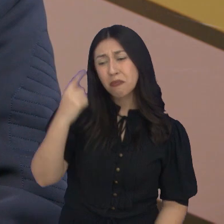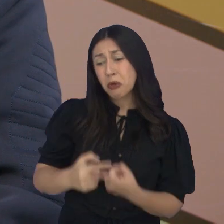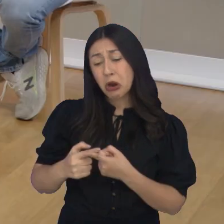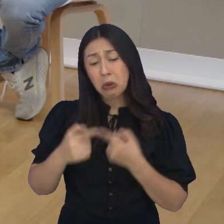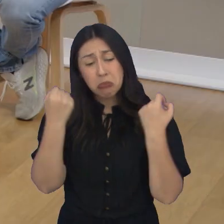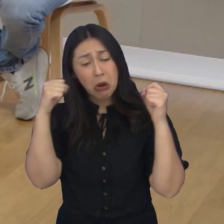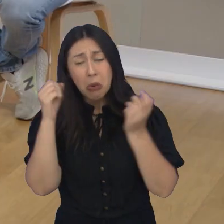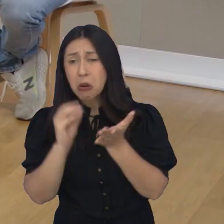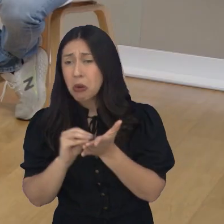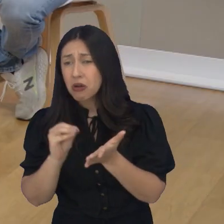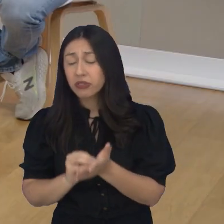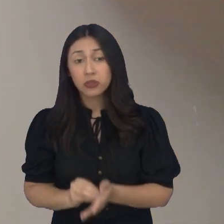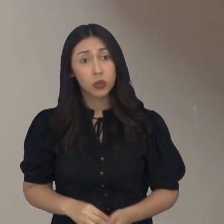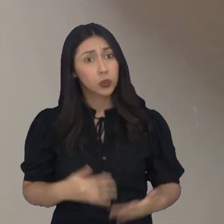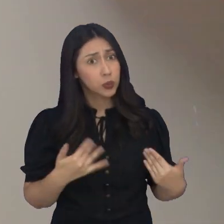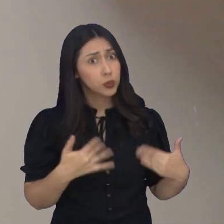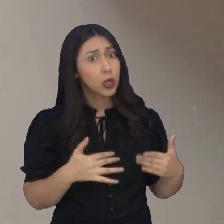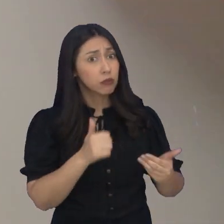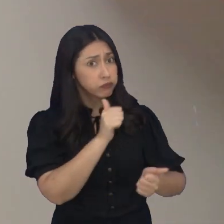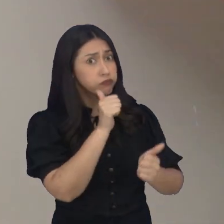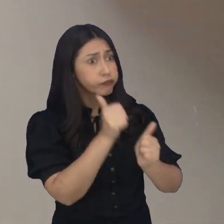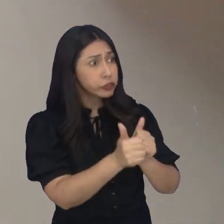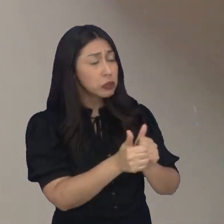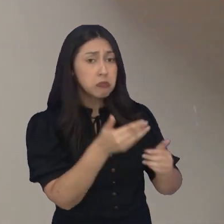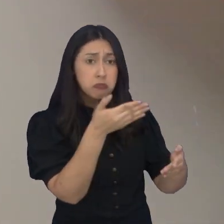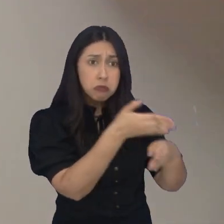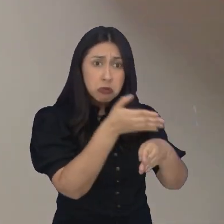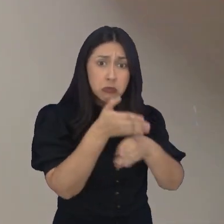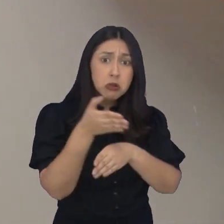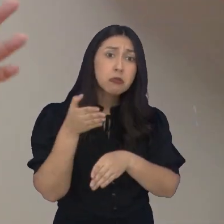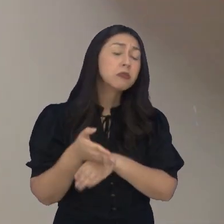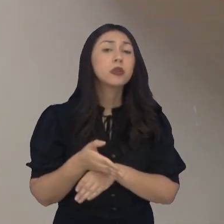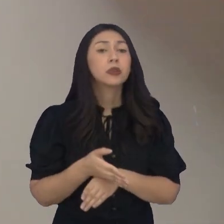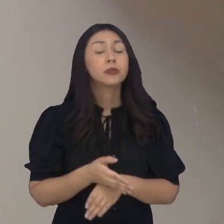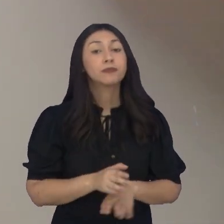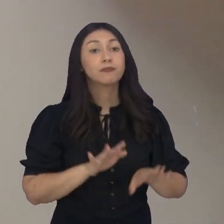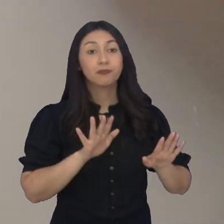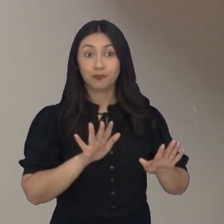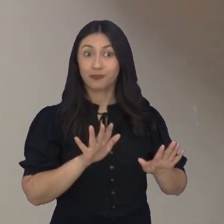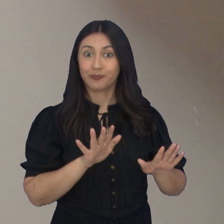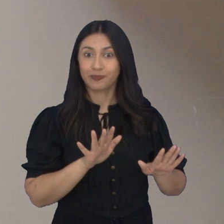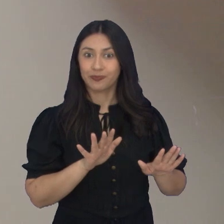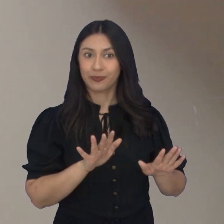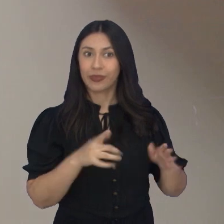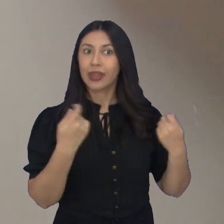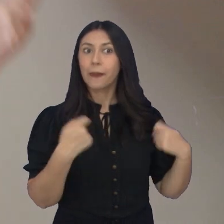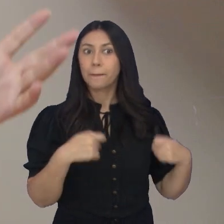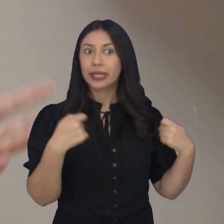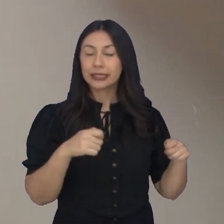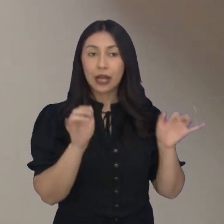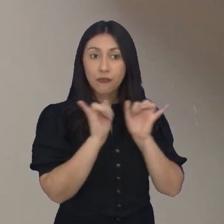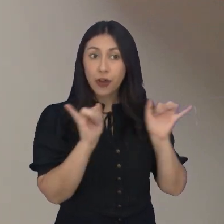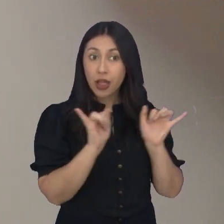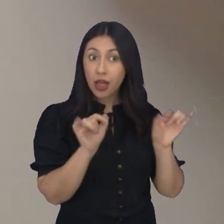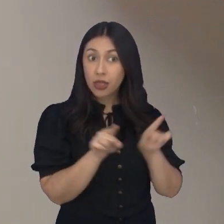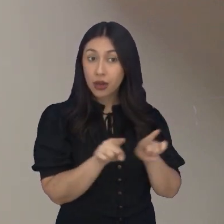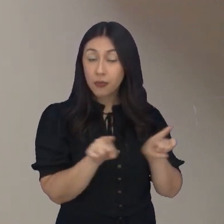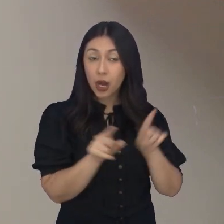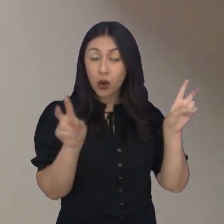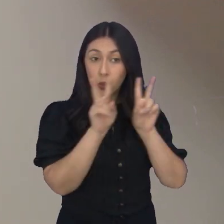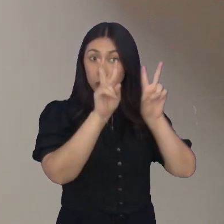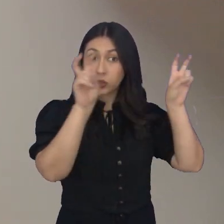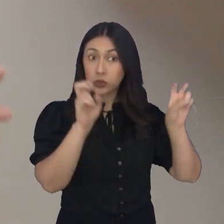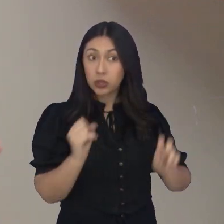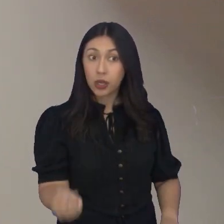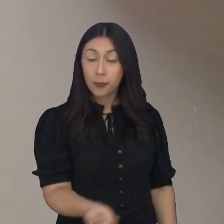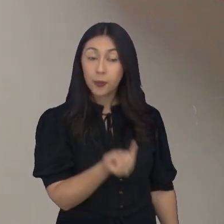física. O esporte está presente em todos os momentos, né, da nossa vida. Exato. Agora, uma coisa que a gente não pode deixar de lado, um assunto, na verdade, que a gente não pode deixar de